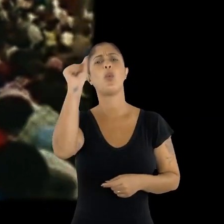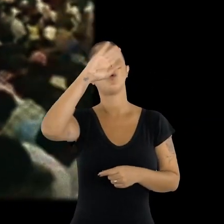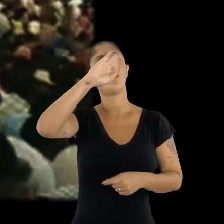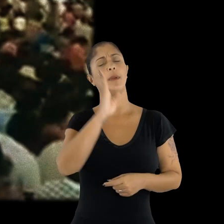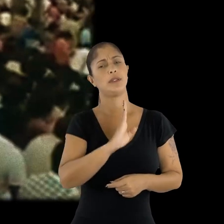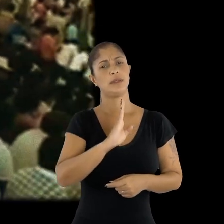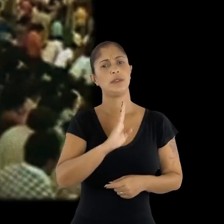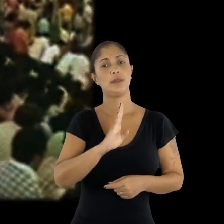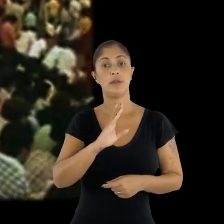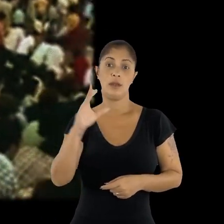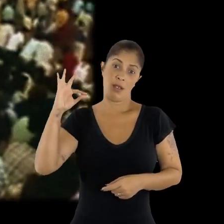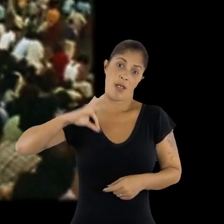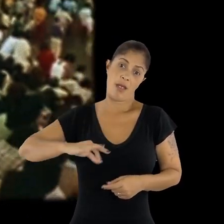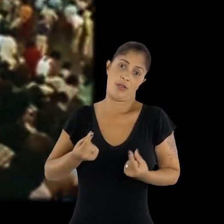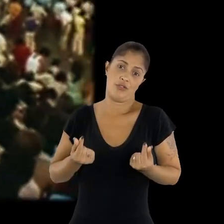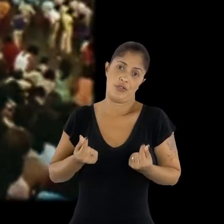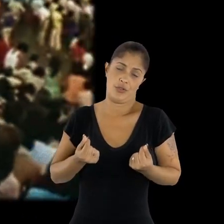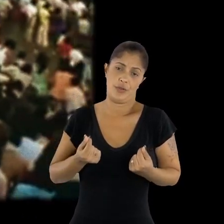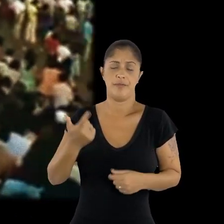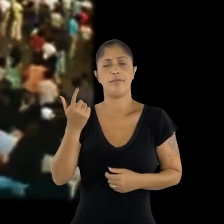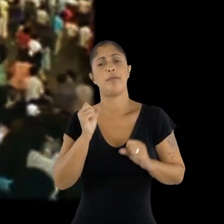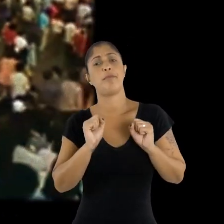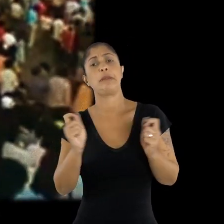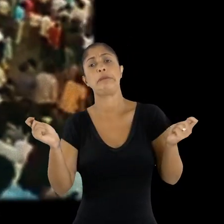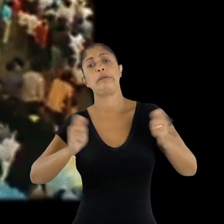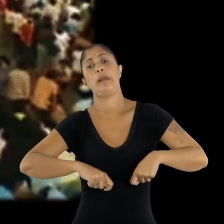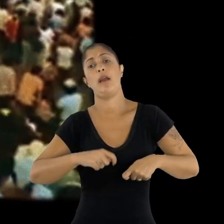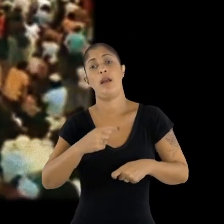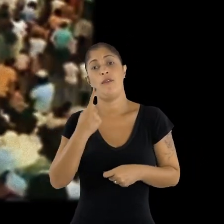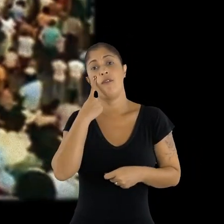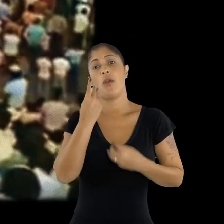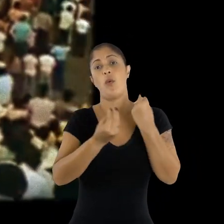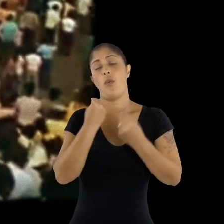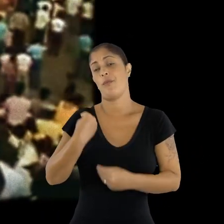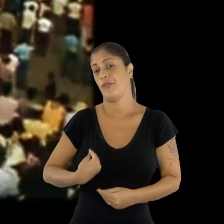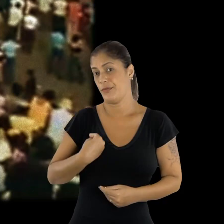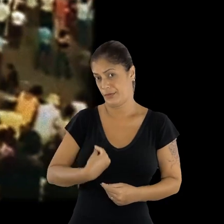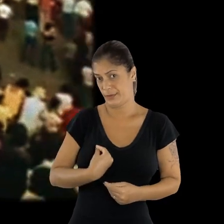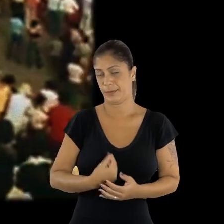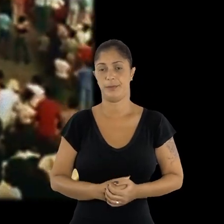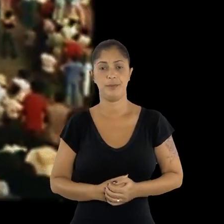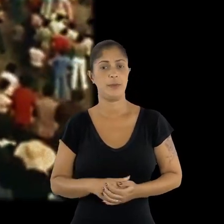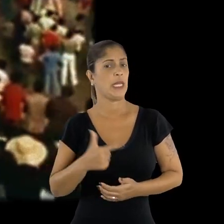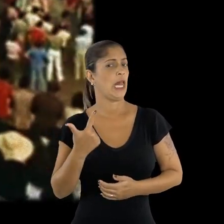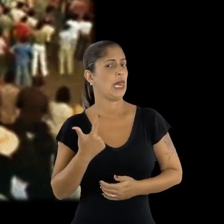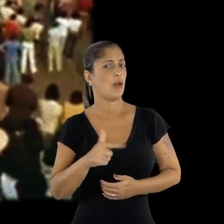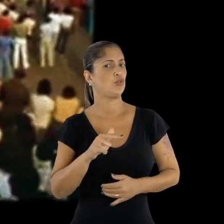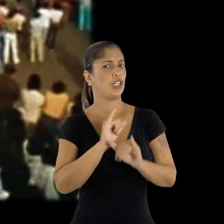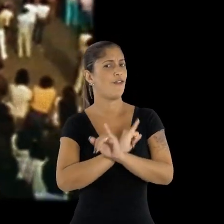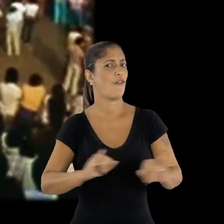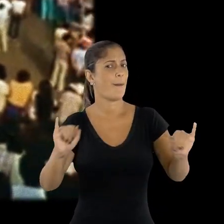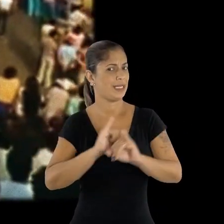várias partes do Brasil para ganhar um dinheirinho, para poder ter como viver. Campo de futebol lotado. Não